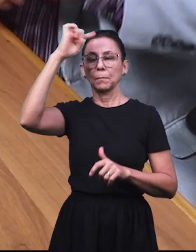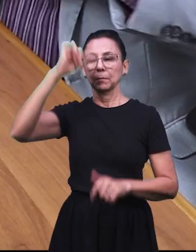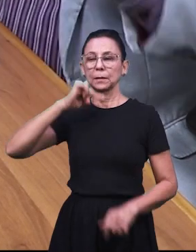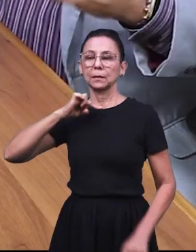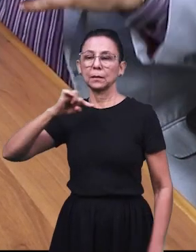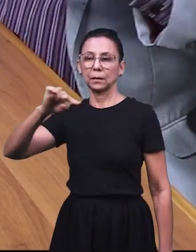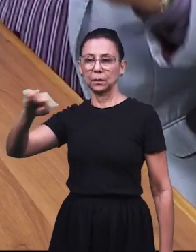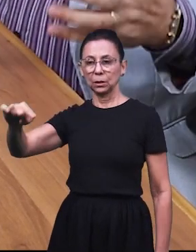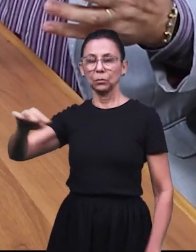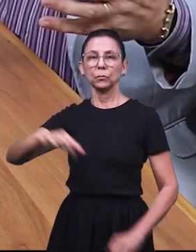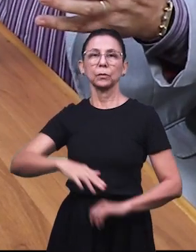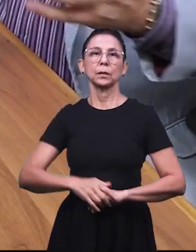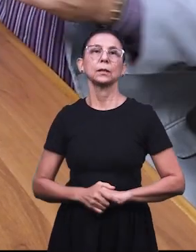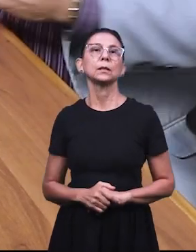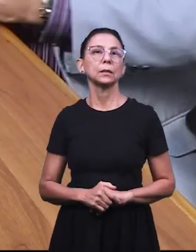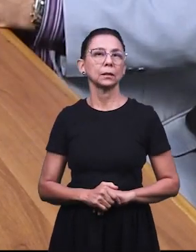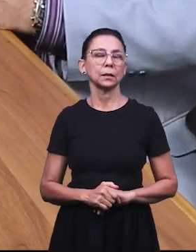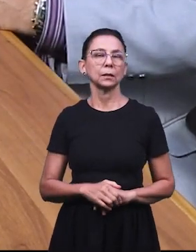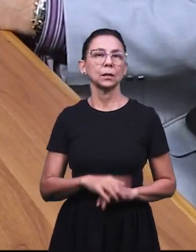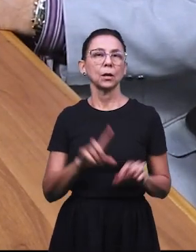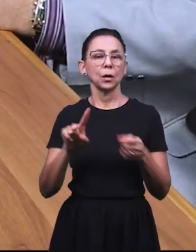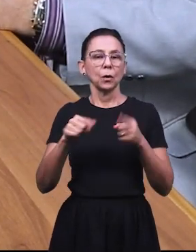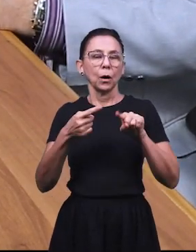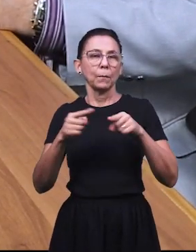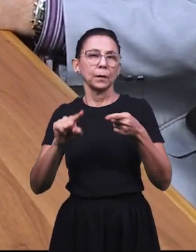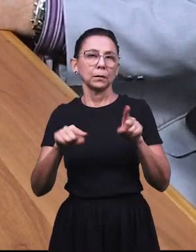A trilha sonora, ela completa